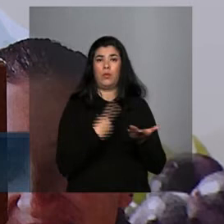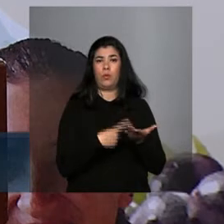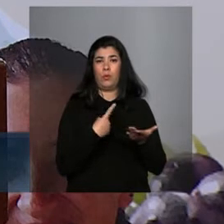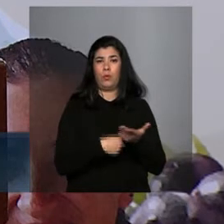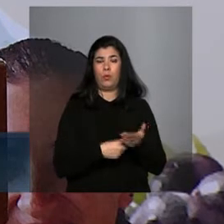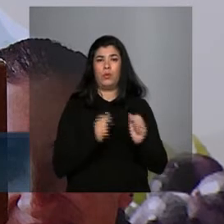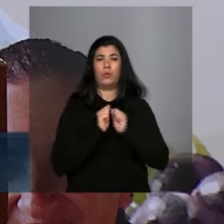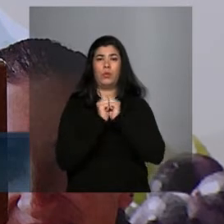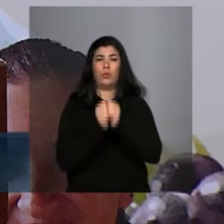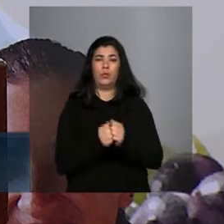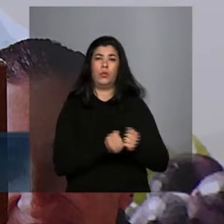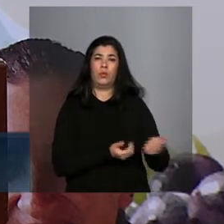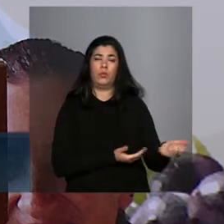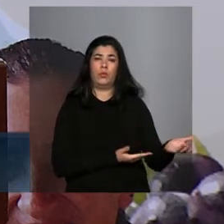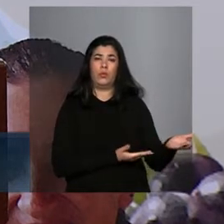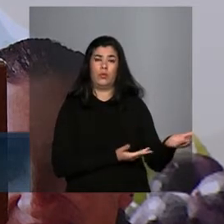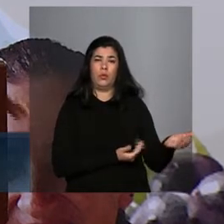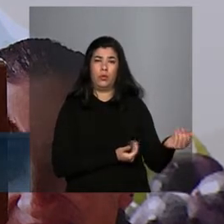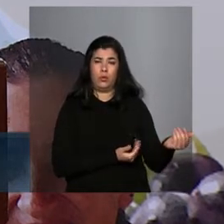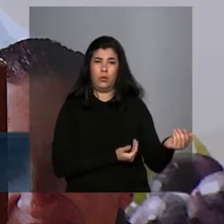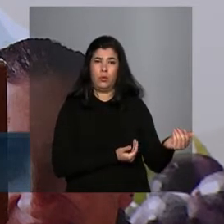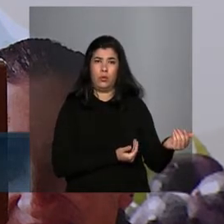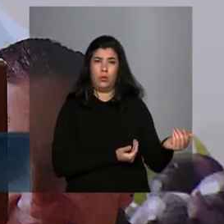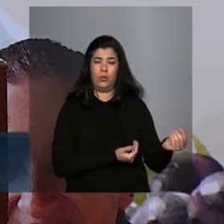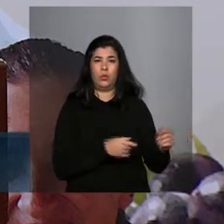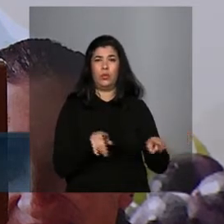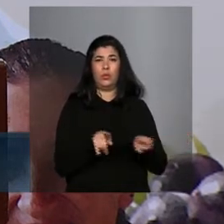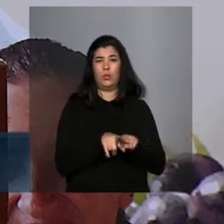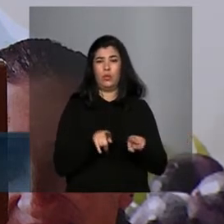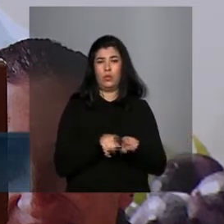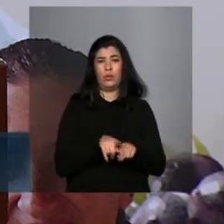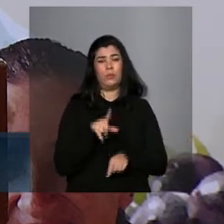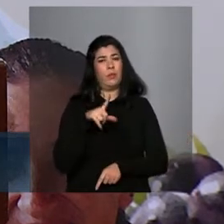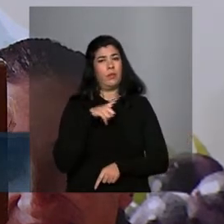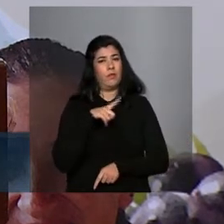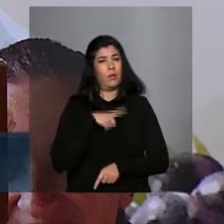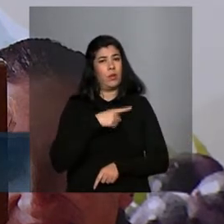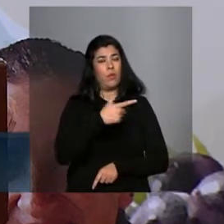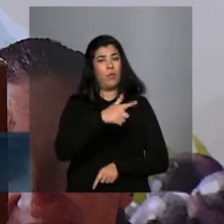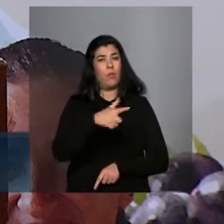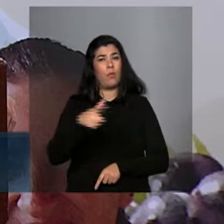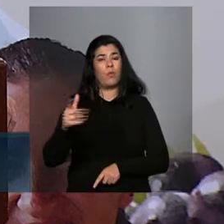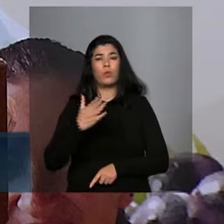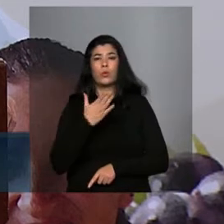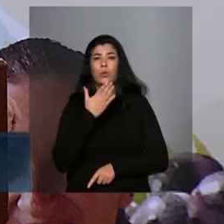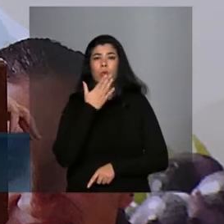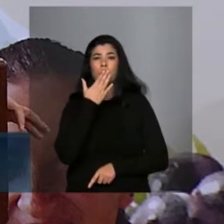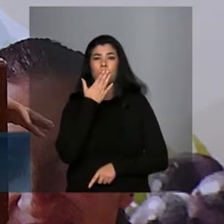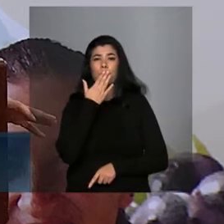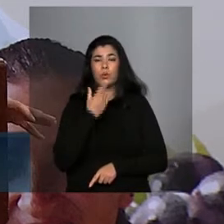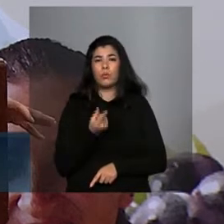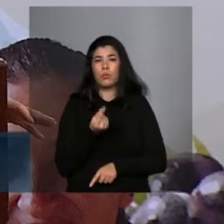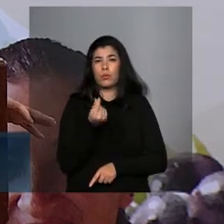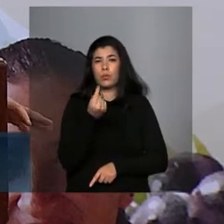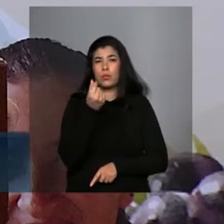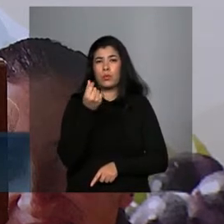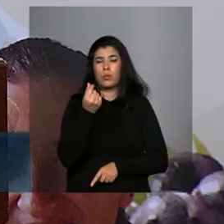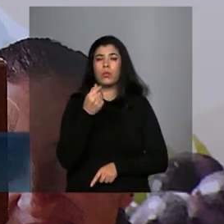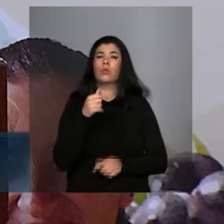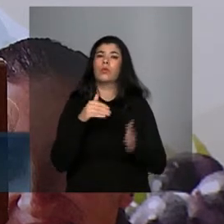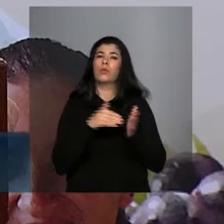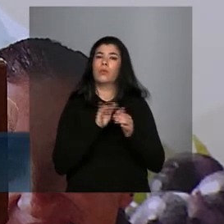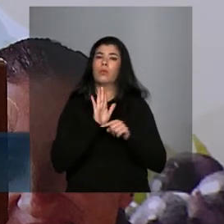a juventude rural. Vai haver também mais recursos para a terra dos